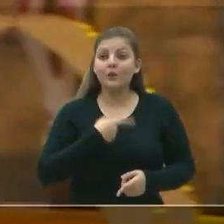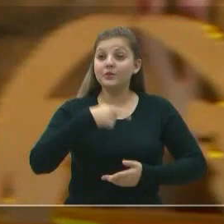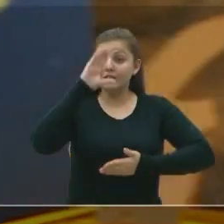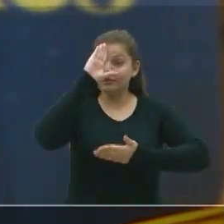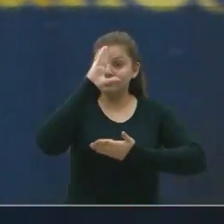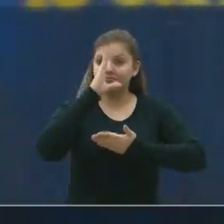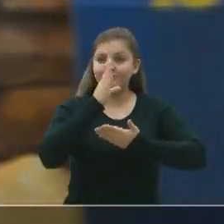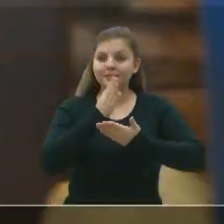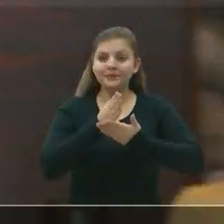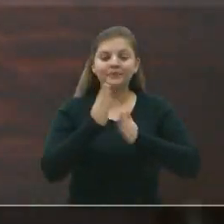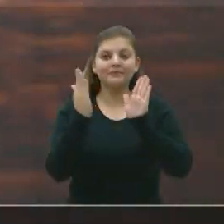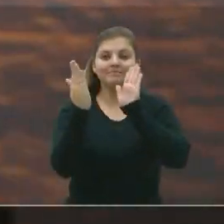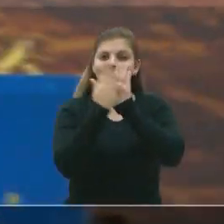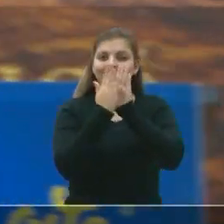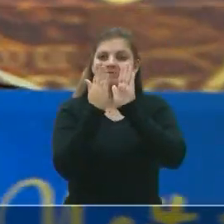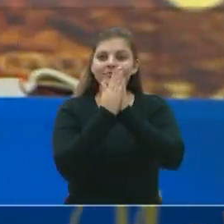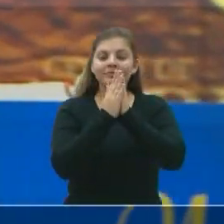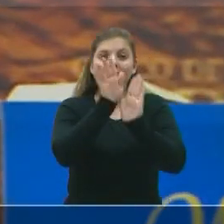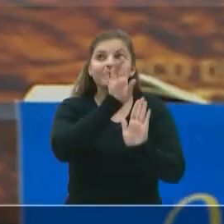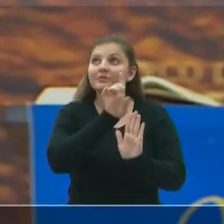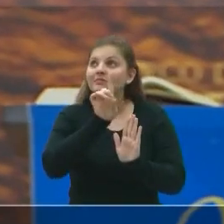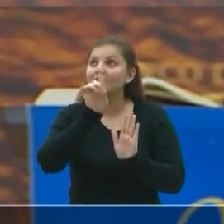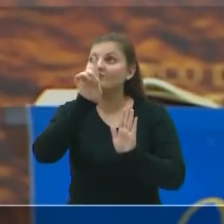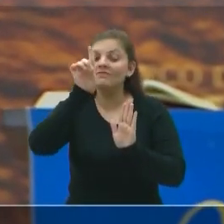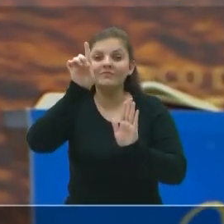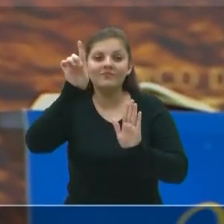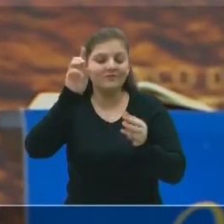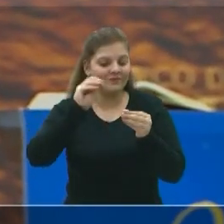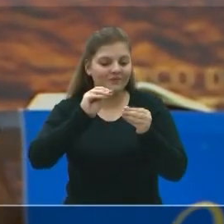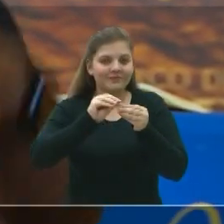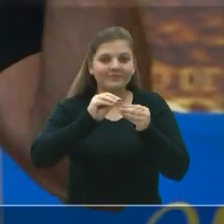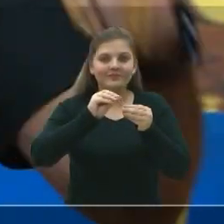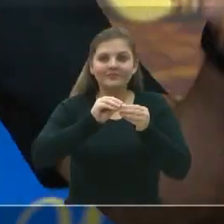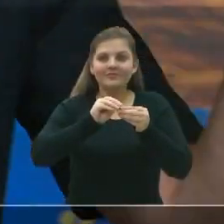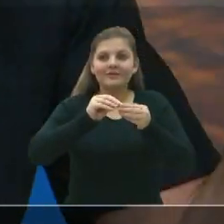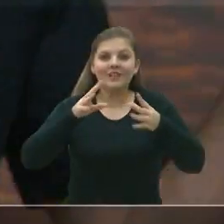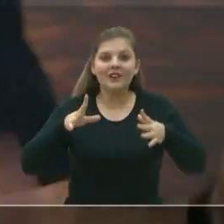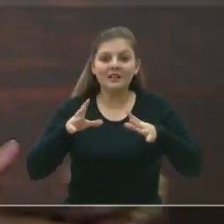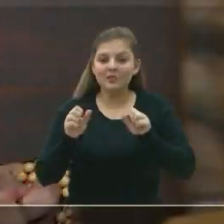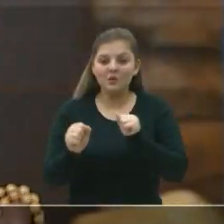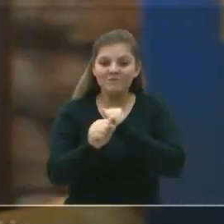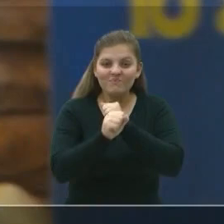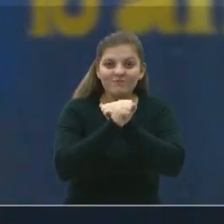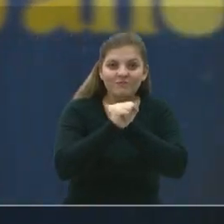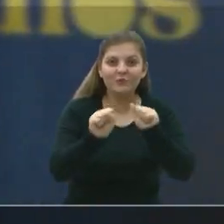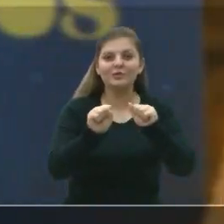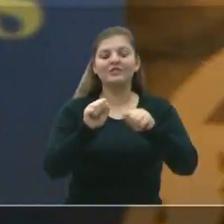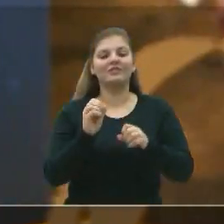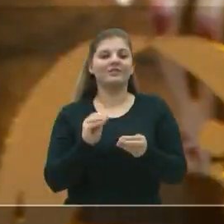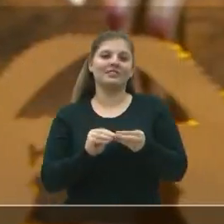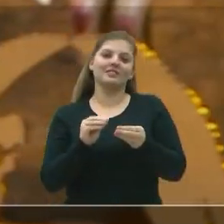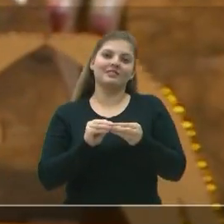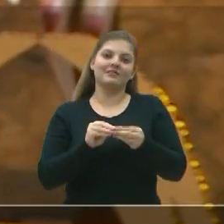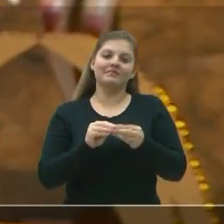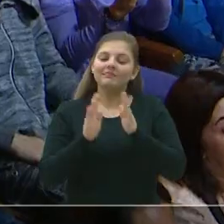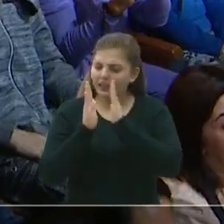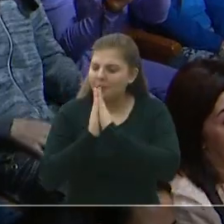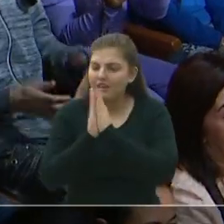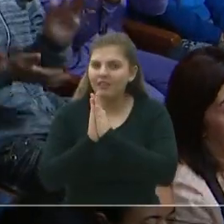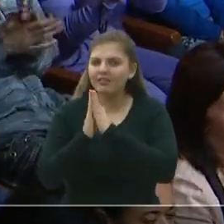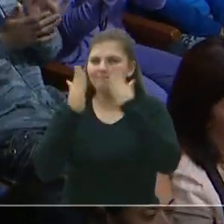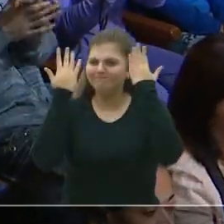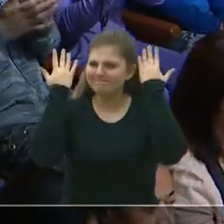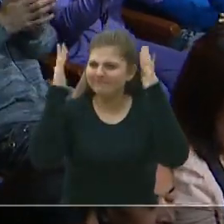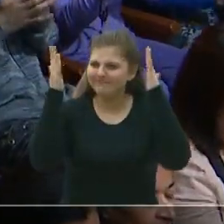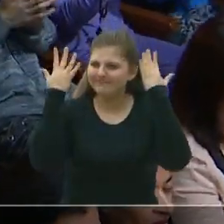na presença do Deus que realiza o impossível, amém? Amém. Pode aplaudir